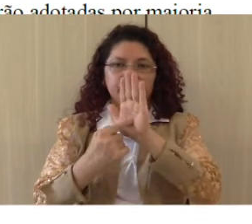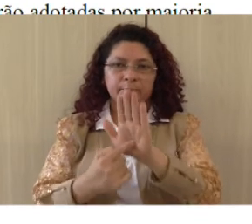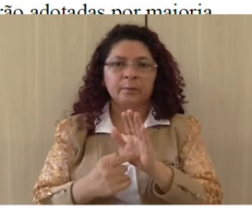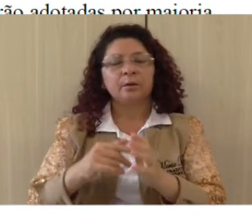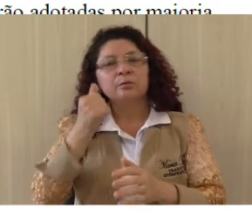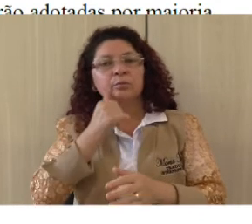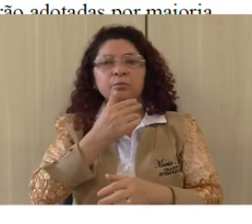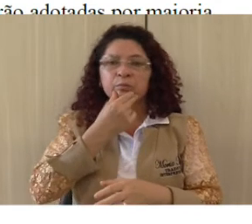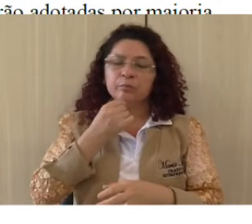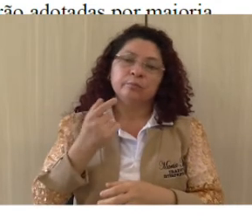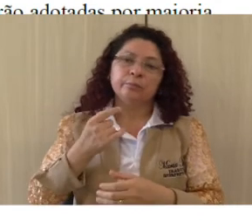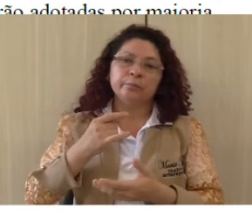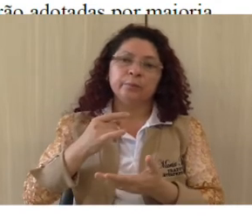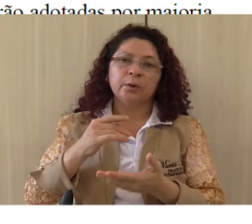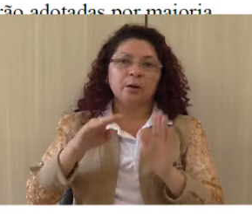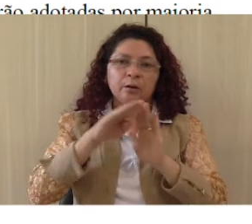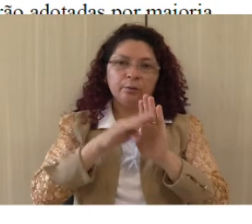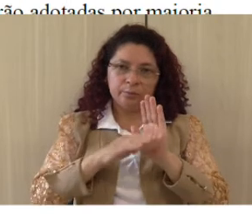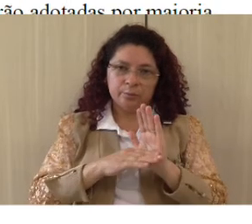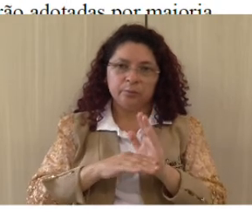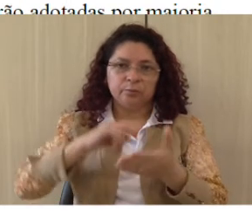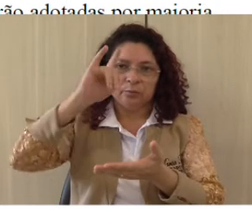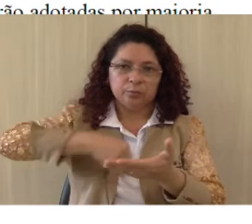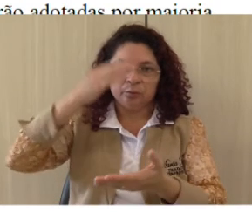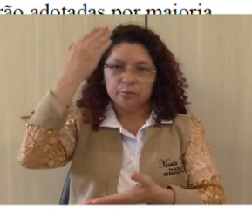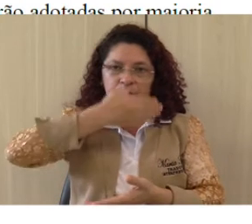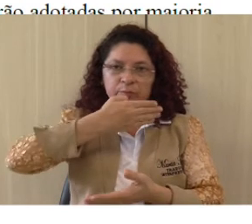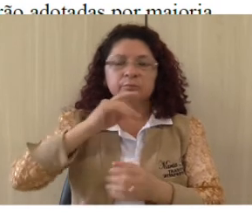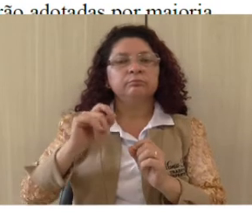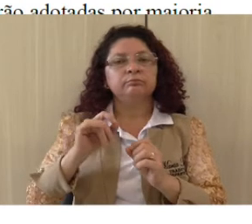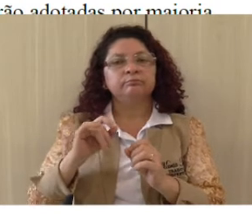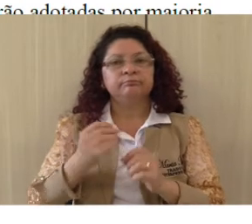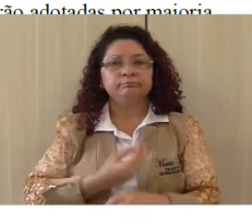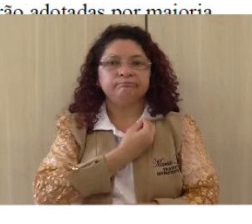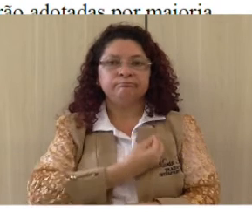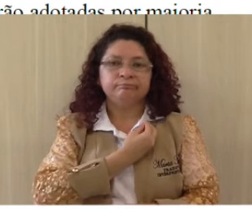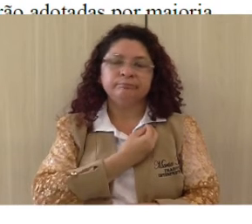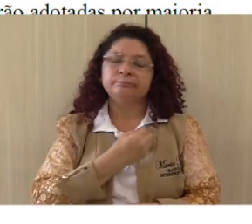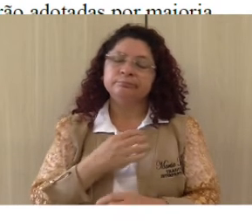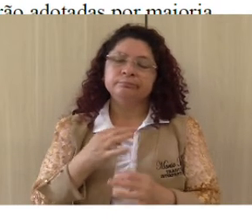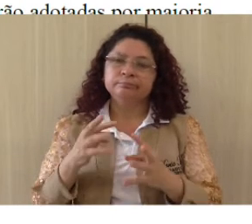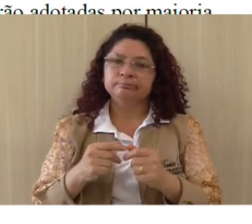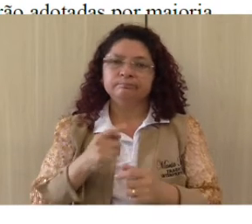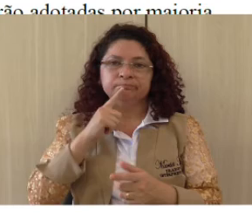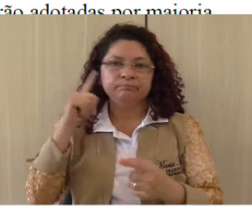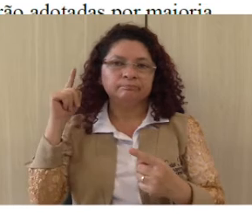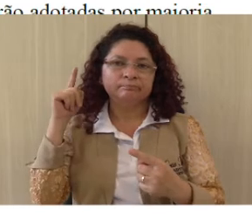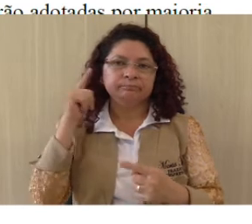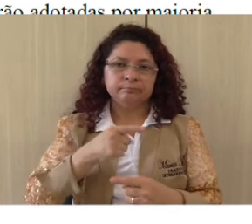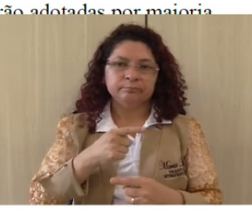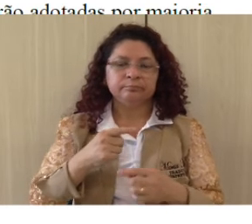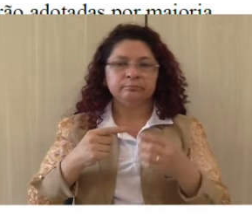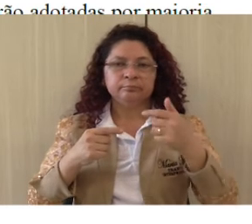pela candidata dos respectivos documentos comprobatórios de sua condição, na forma exigida